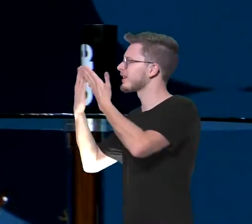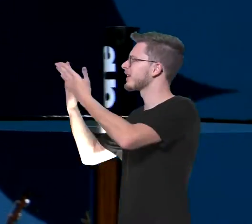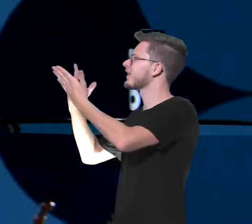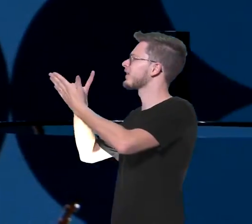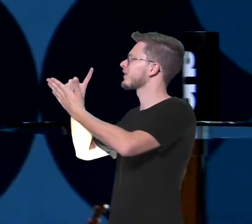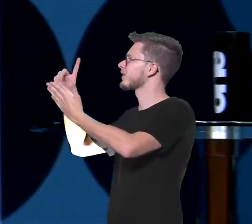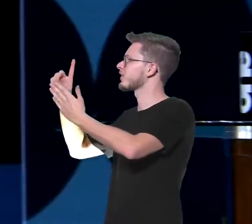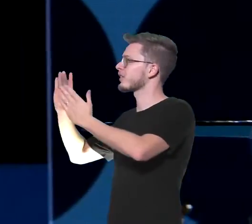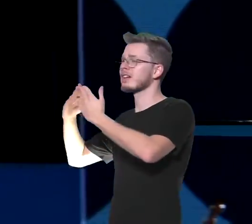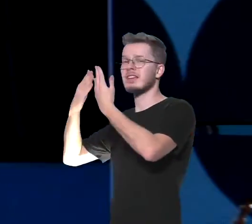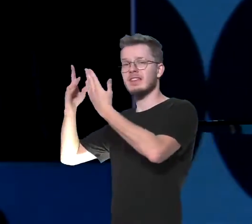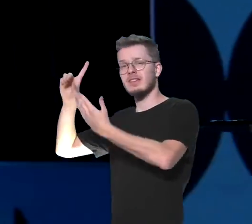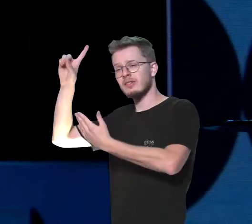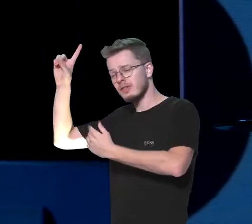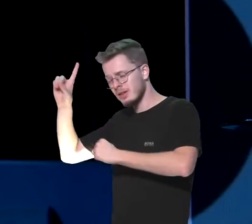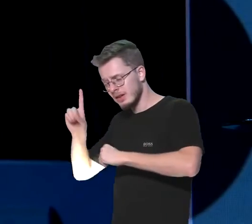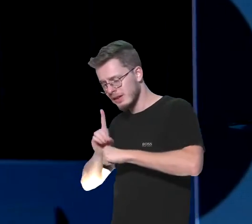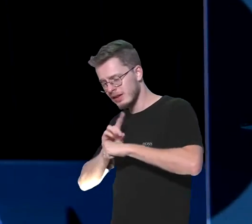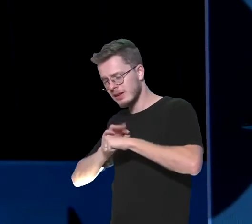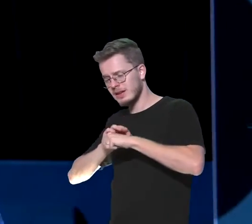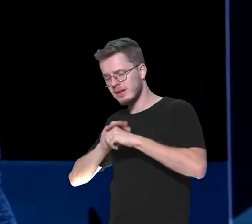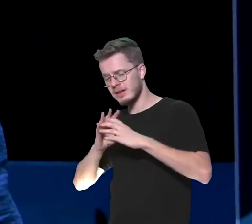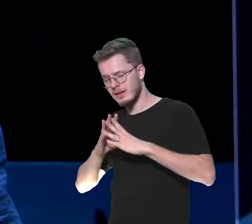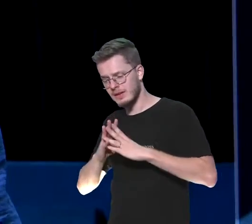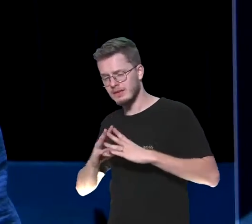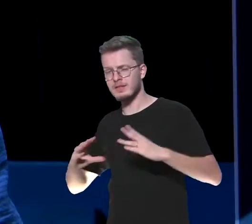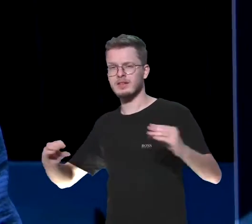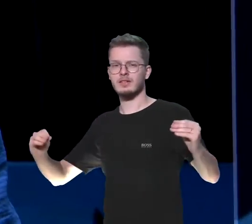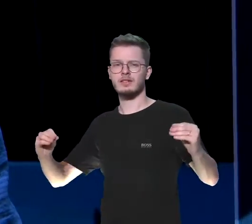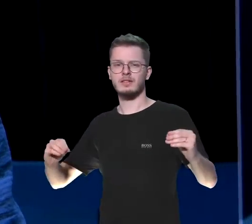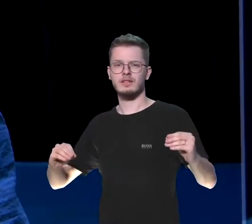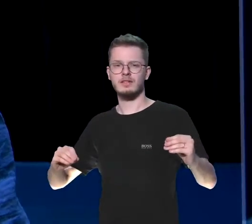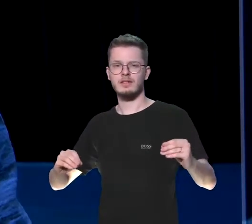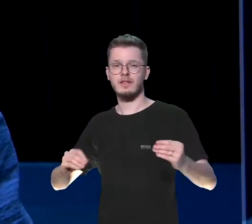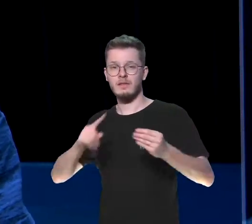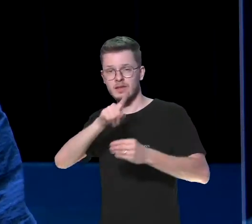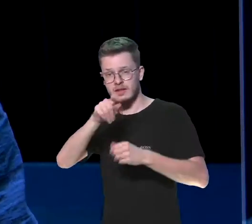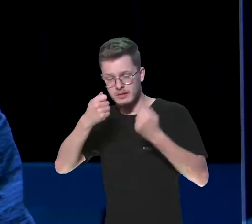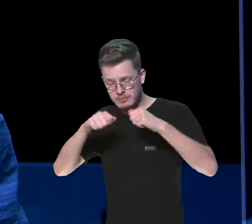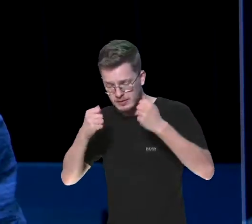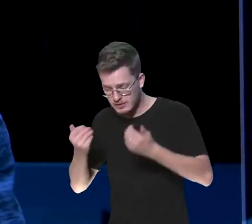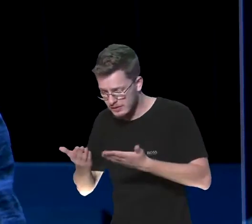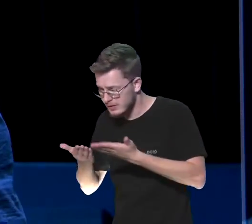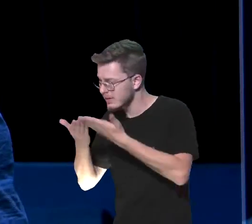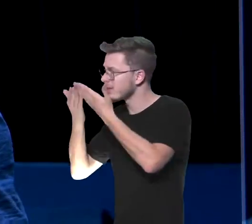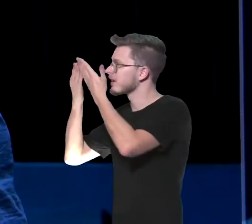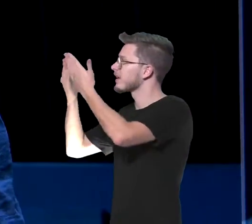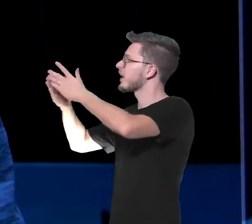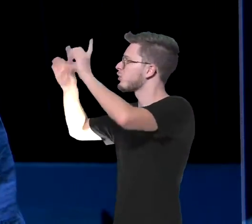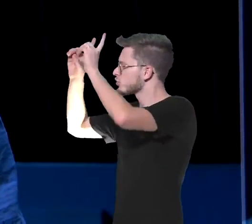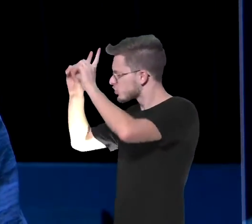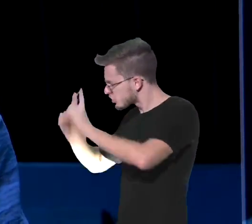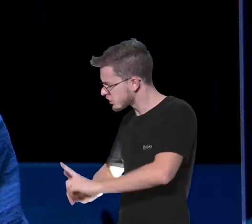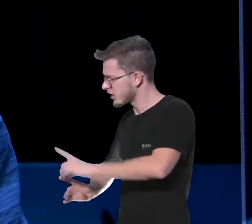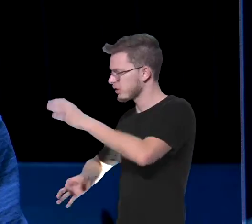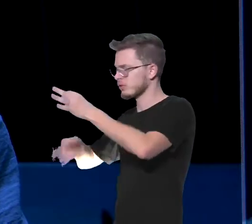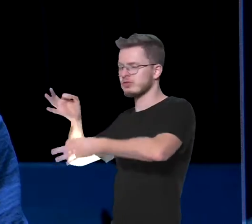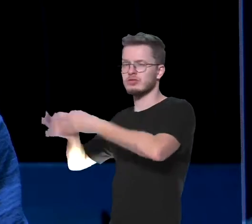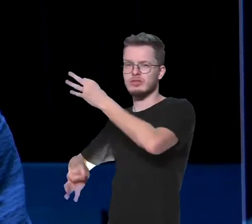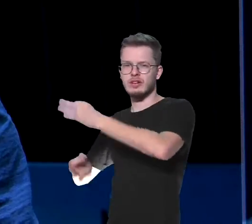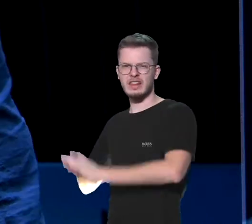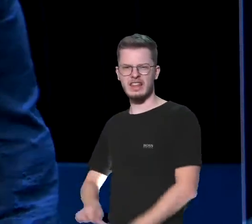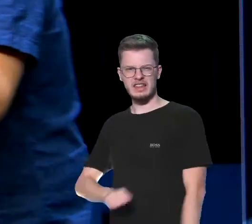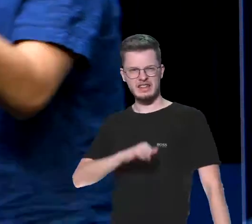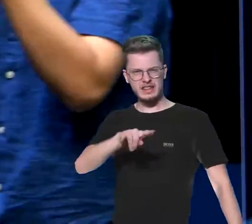você precisa entregar o juízo. Se você continuar no teu coração, querendo ter o direito de julgar, você não vai receber a